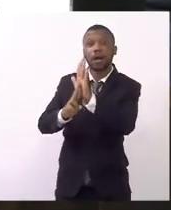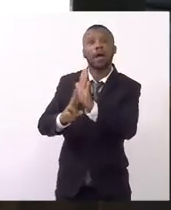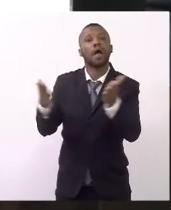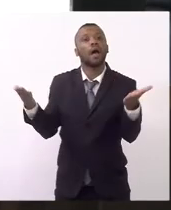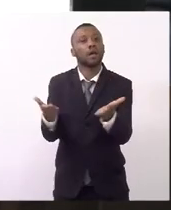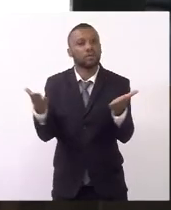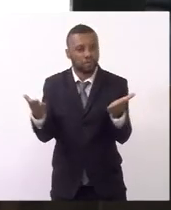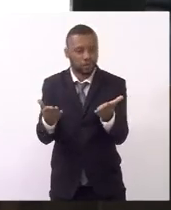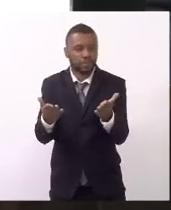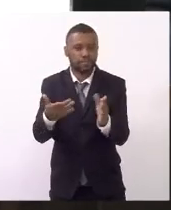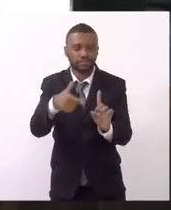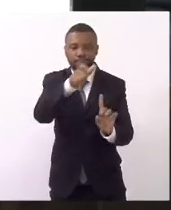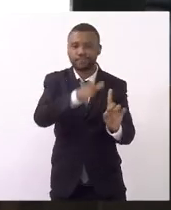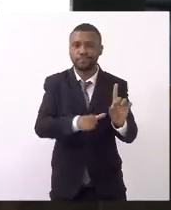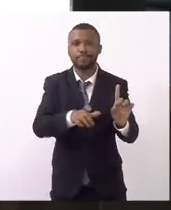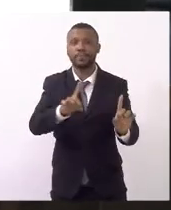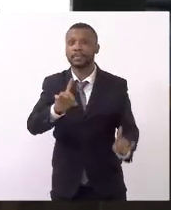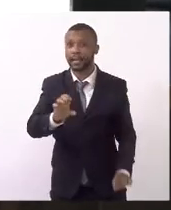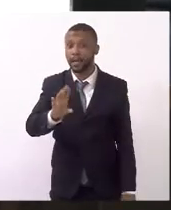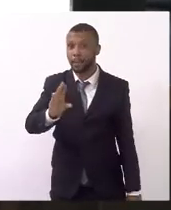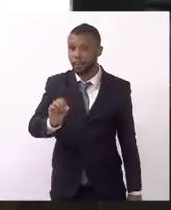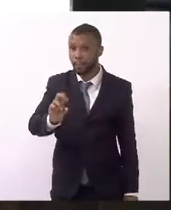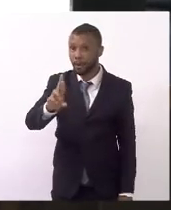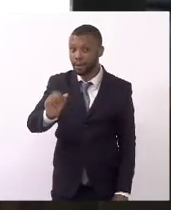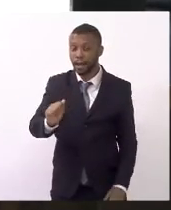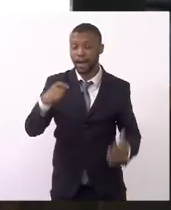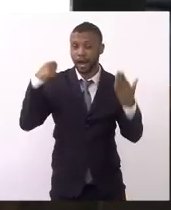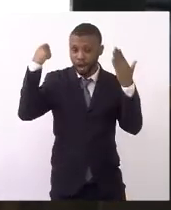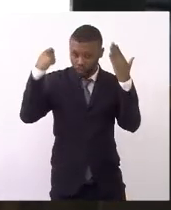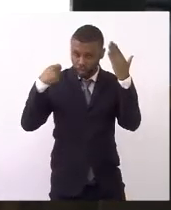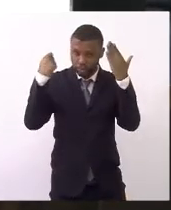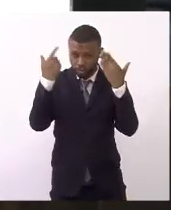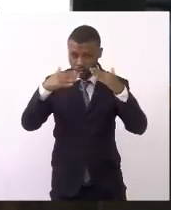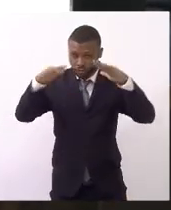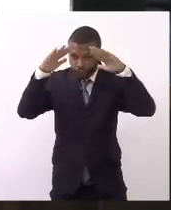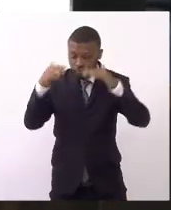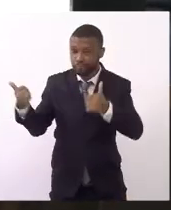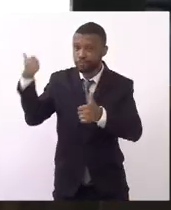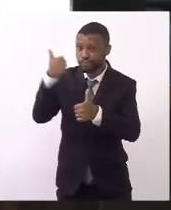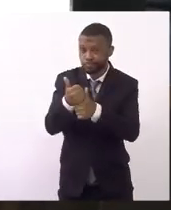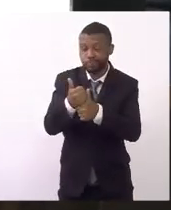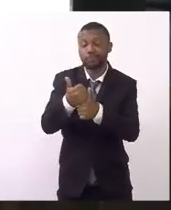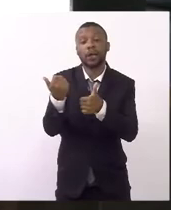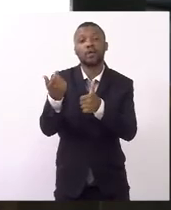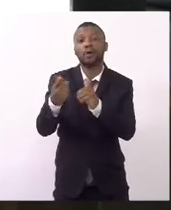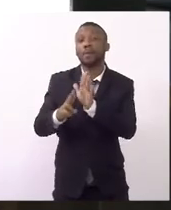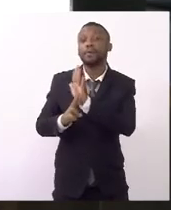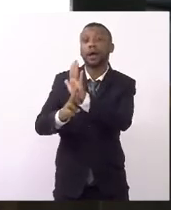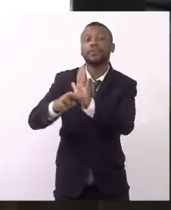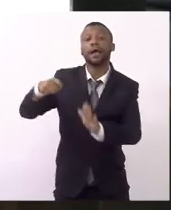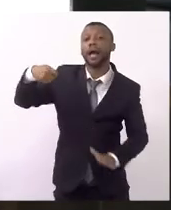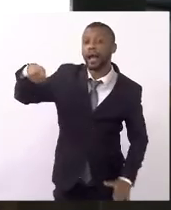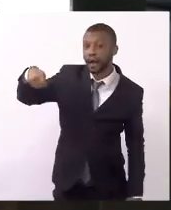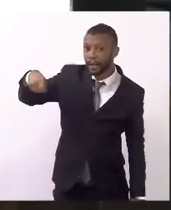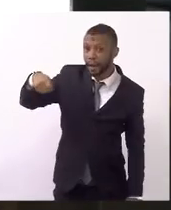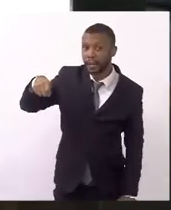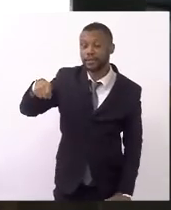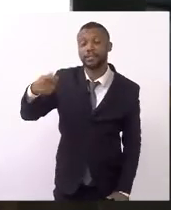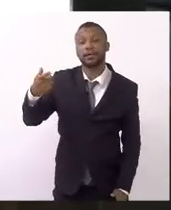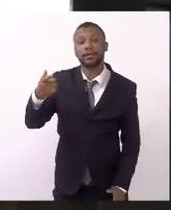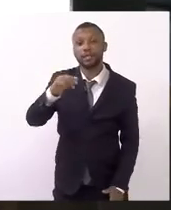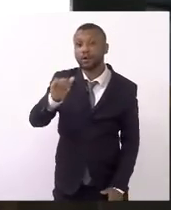ela ia Débora de Oxum através da sua representante é que é de Jussara prestamos a